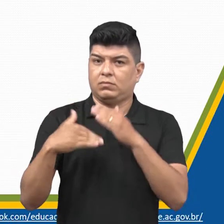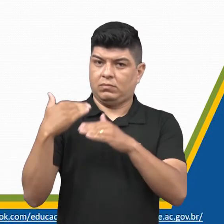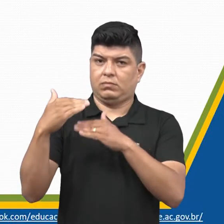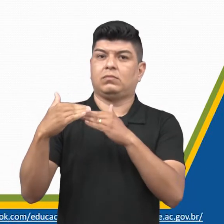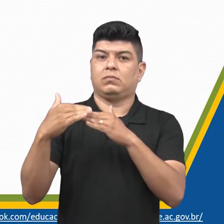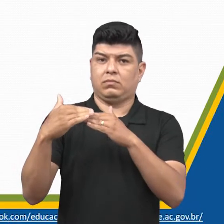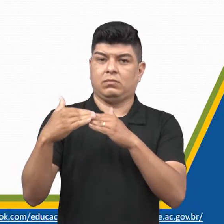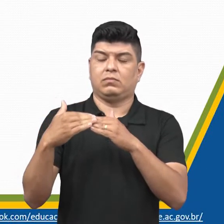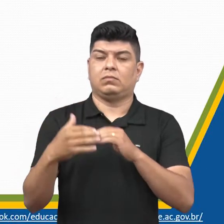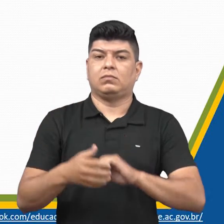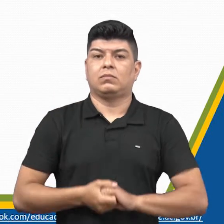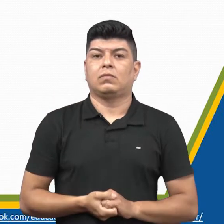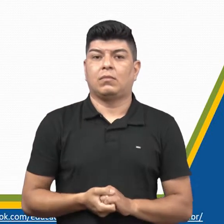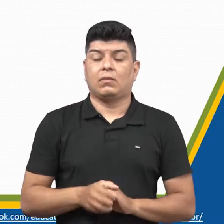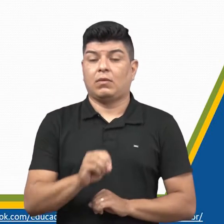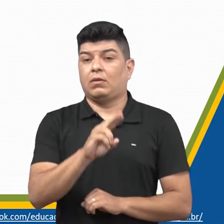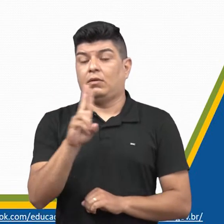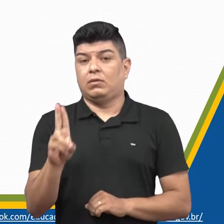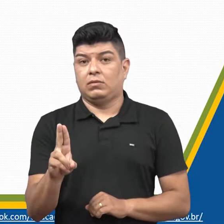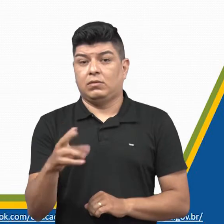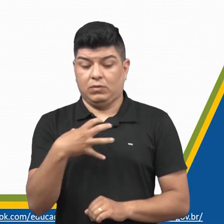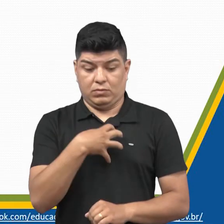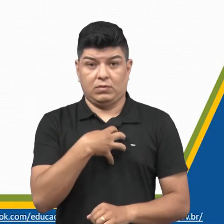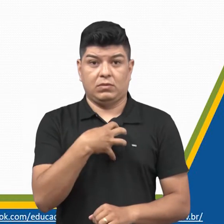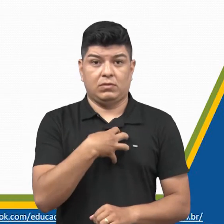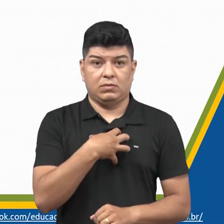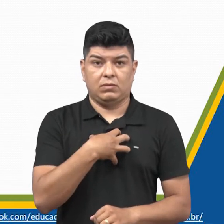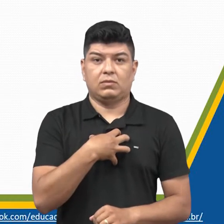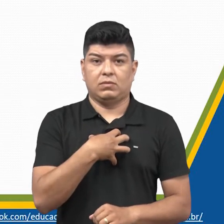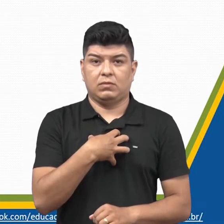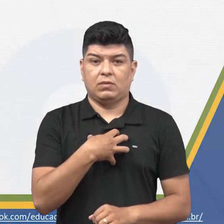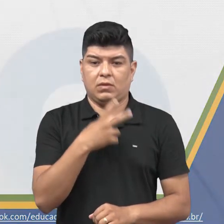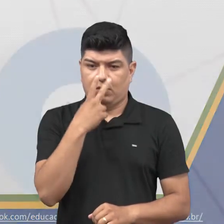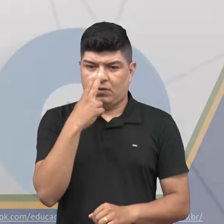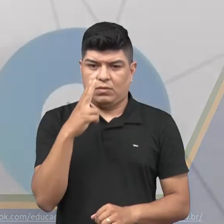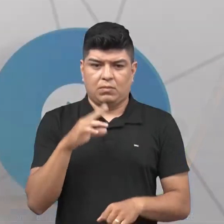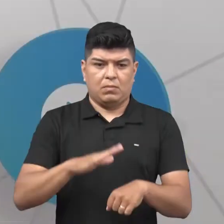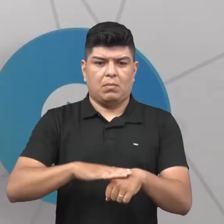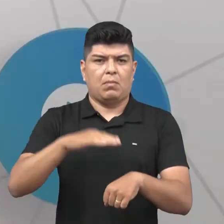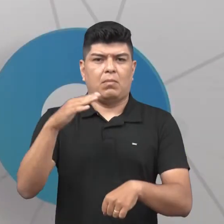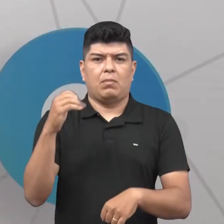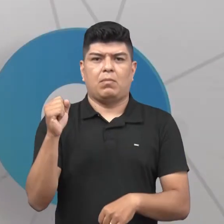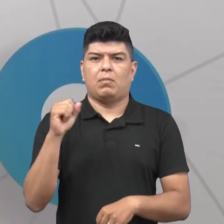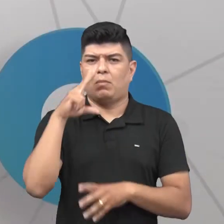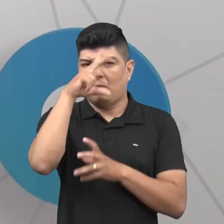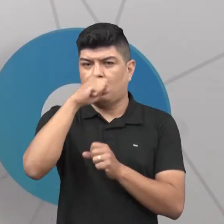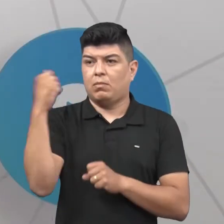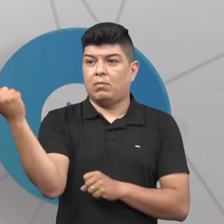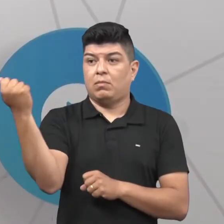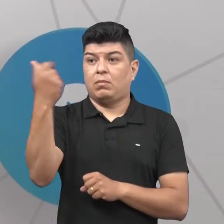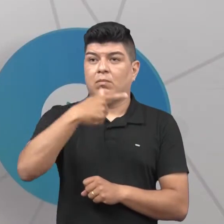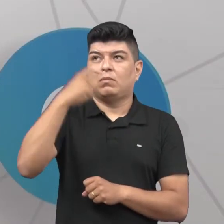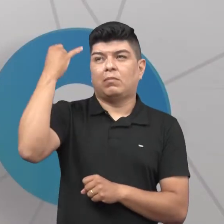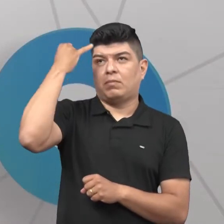da intensidade. Ou seja, quando eu sinto, é muito mais intenso do que quando eu tenho